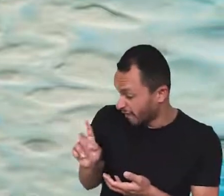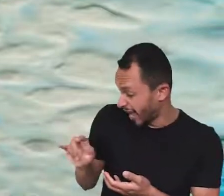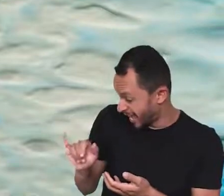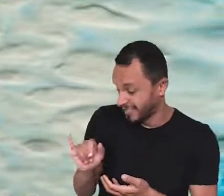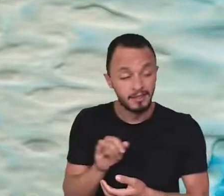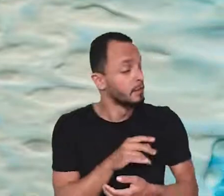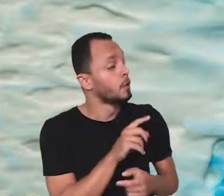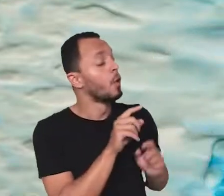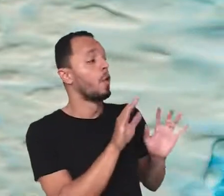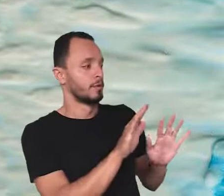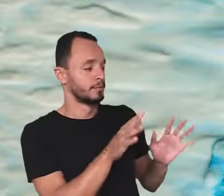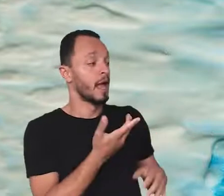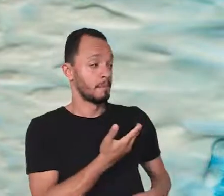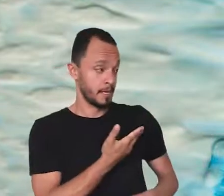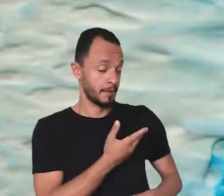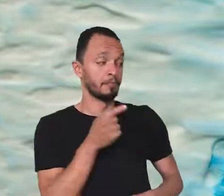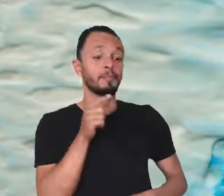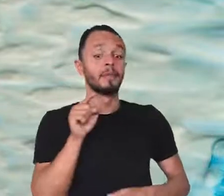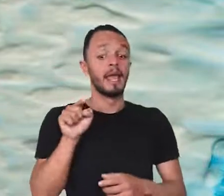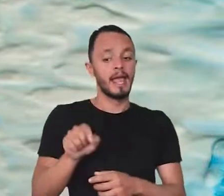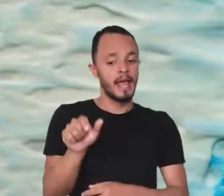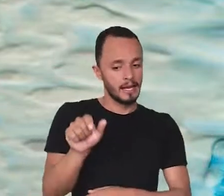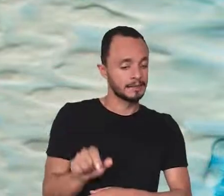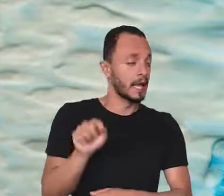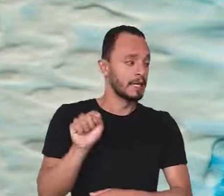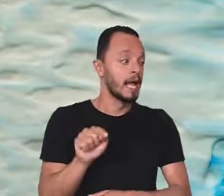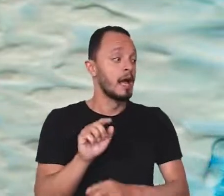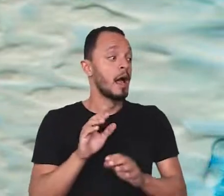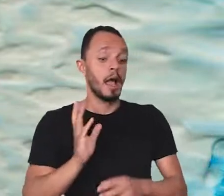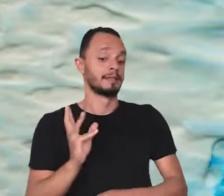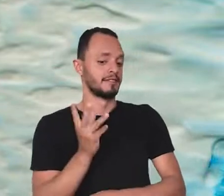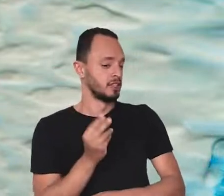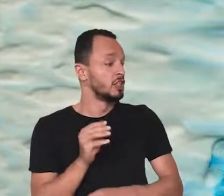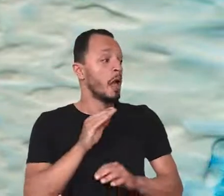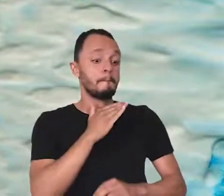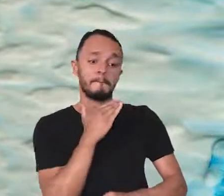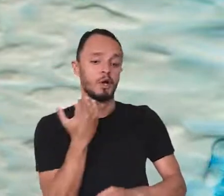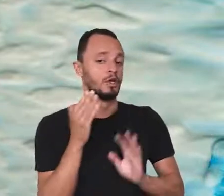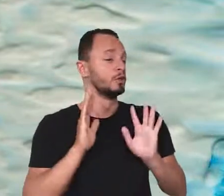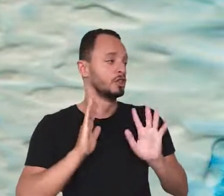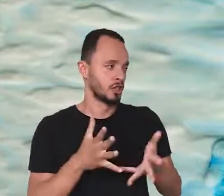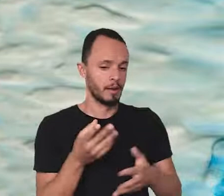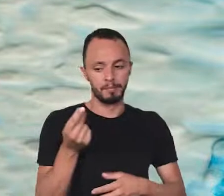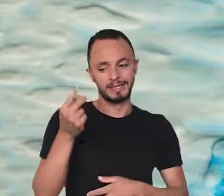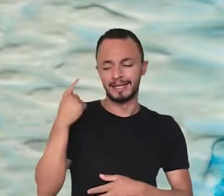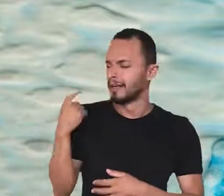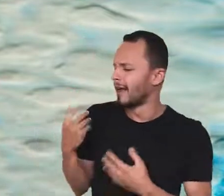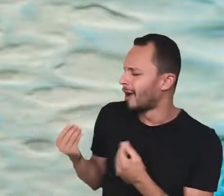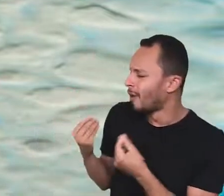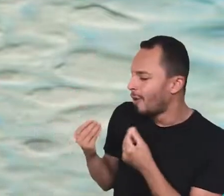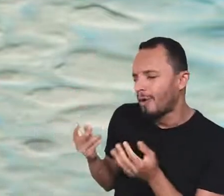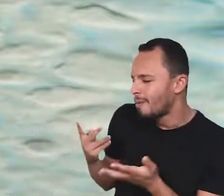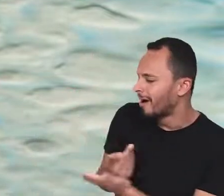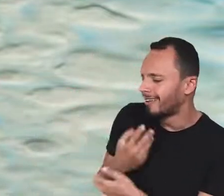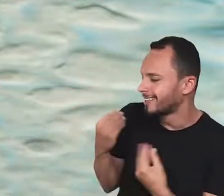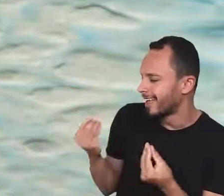tempo. E vai dar prêmio pra mulher travesti morta agora? Mas eu, hein? Esquengas, deixa a mulher falar. Vai, chata,